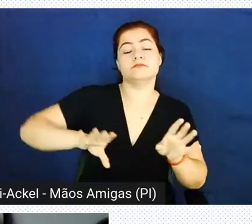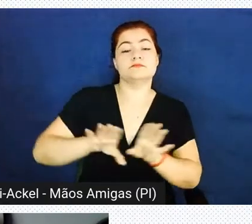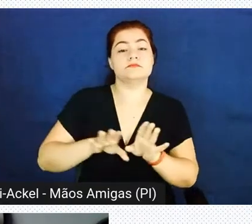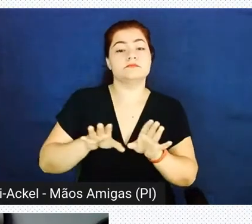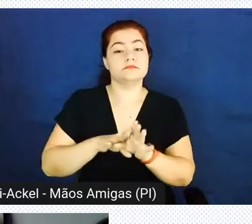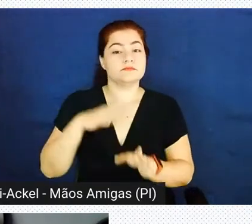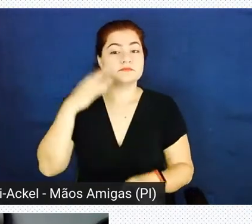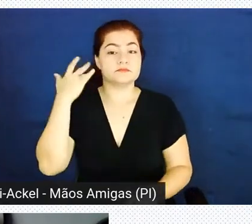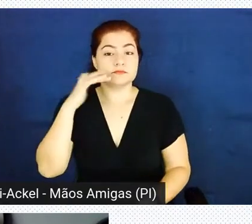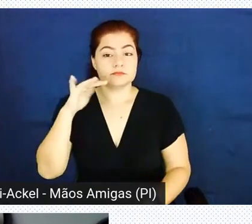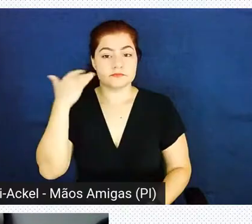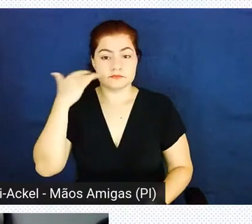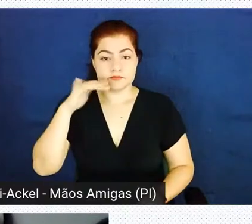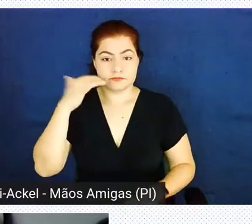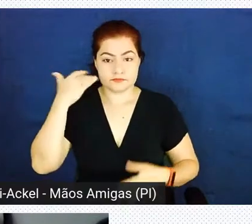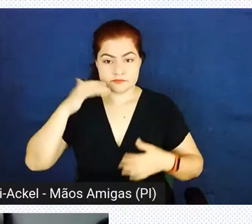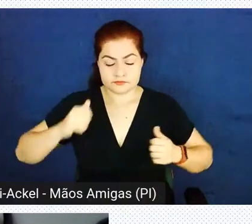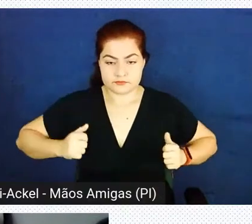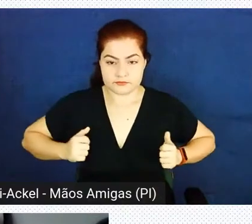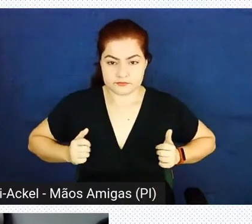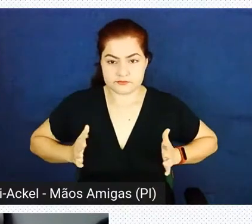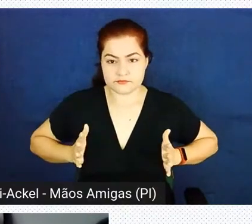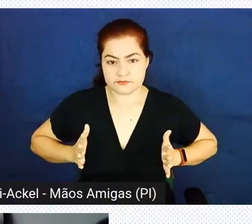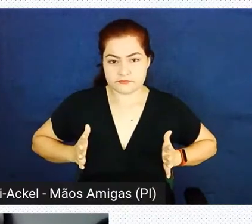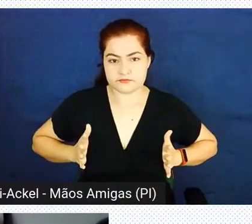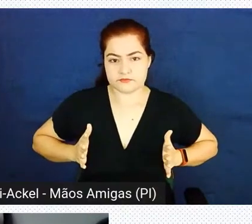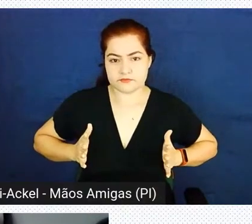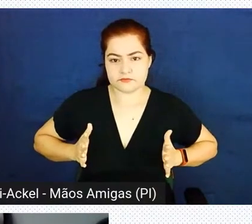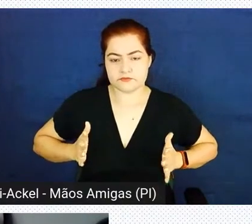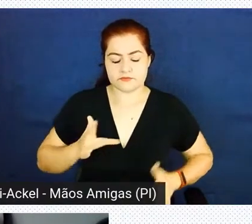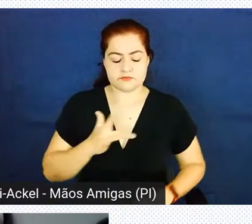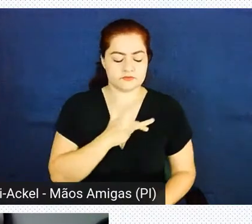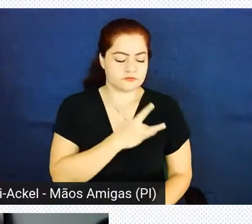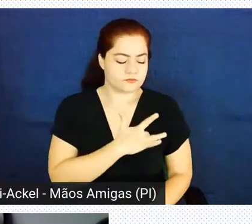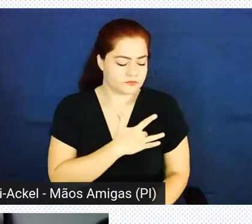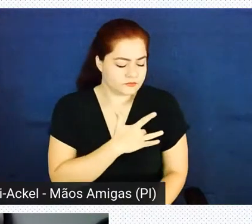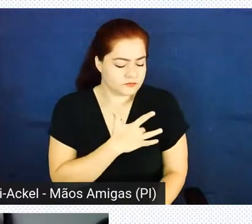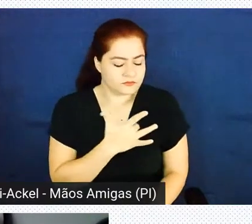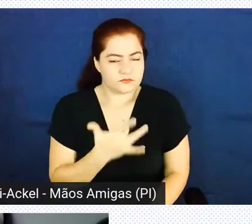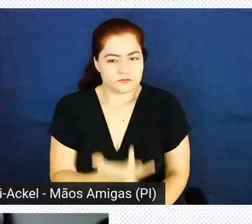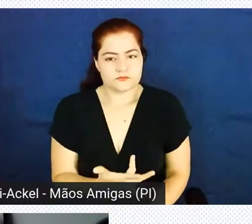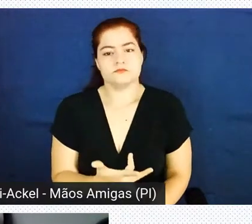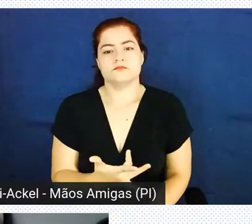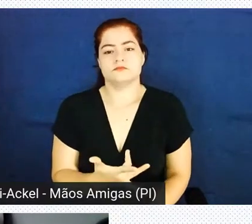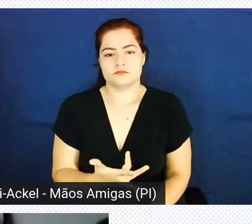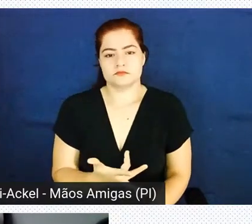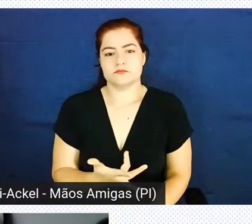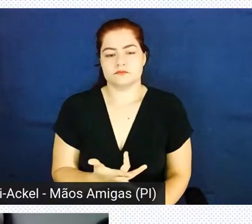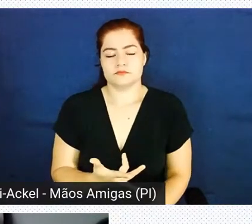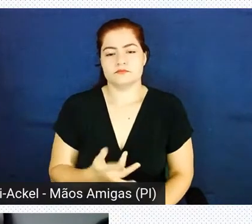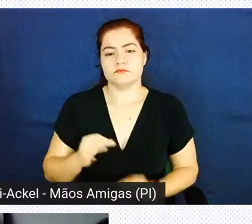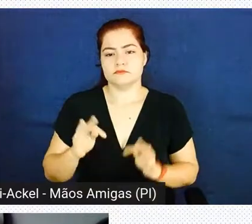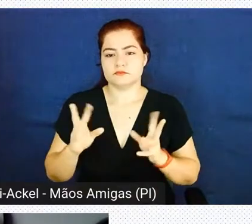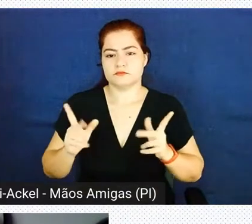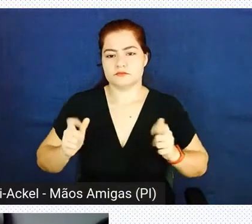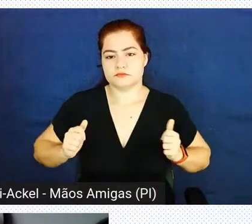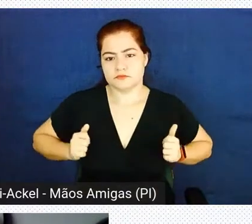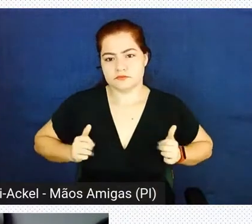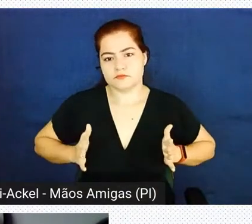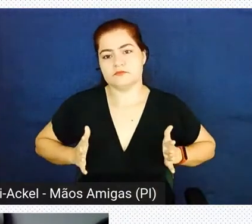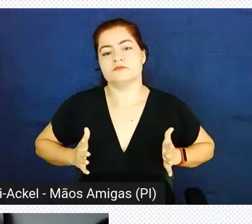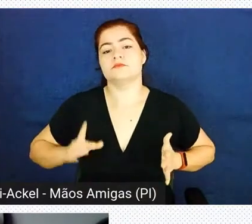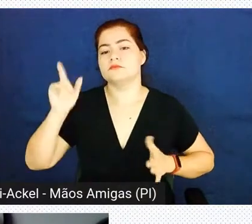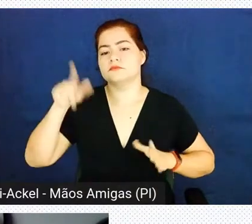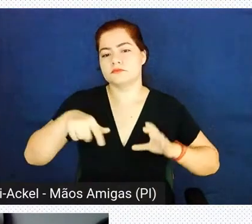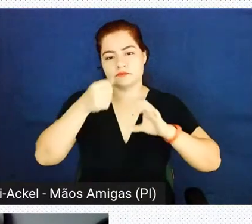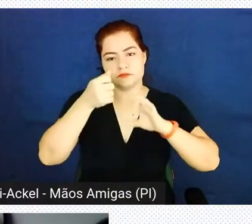naturalidade com que ele agia, a compaixão de que se revestiam os seus atos eram ali uma